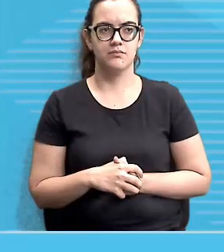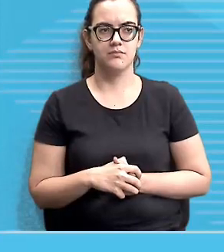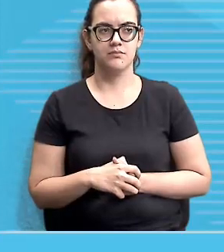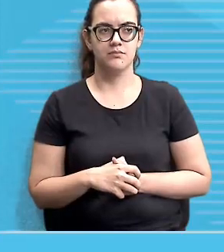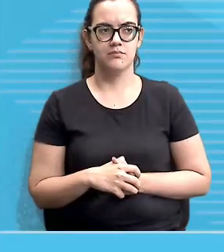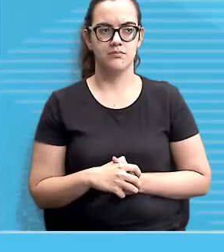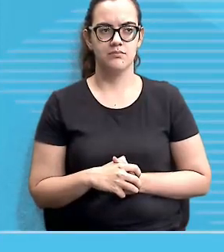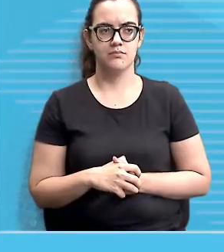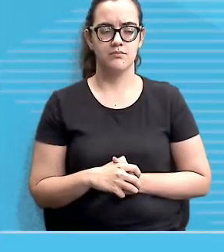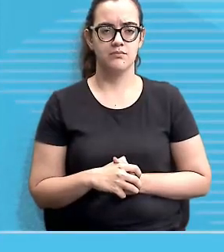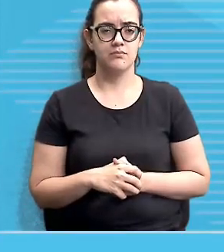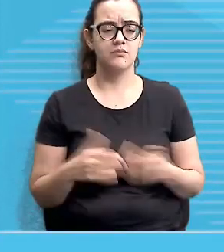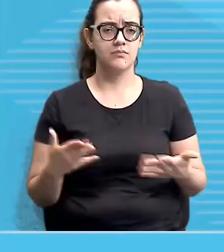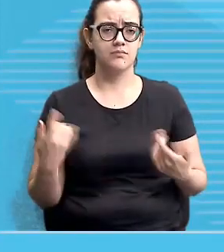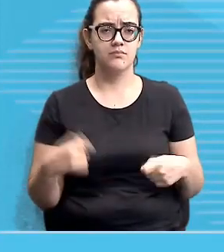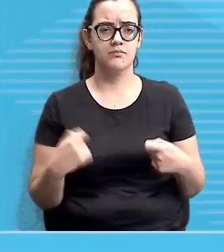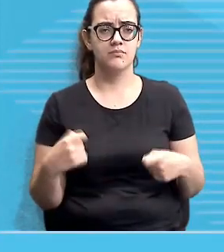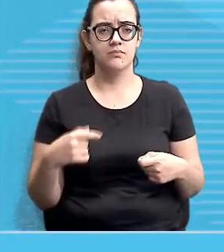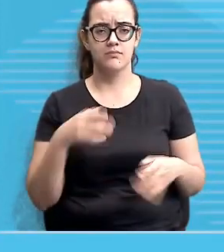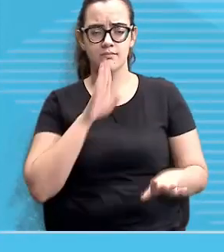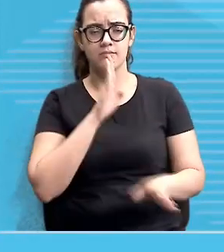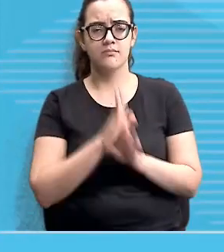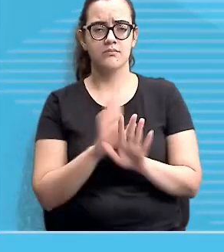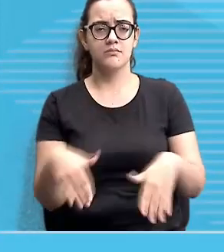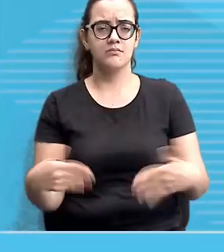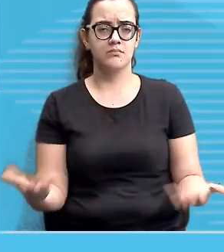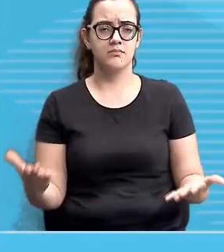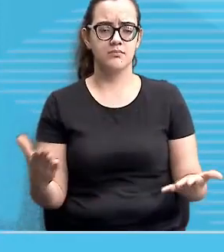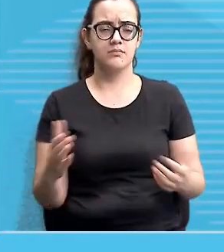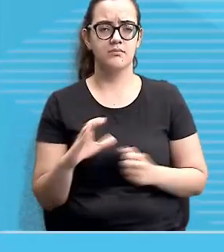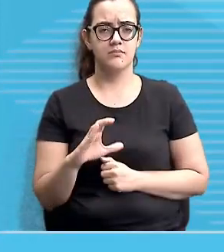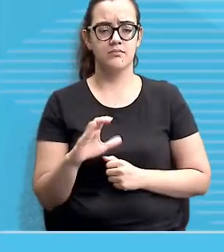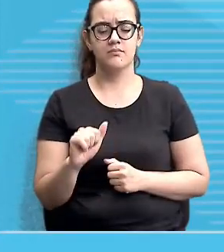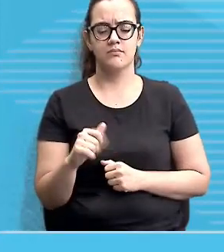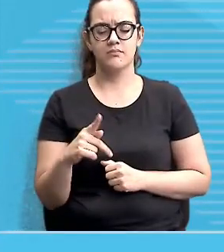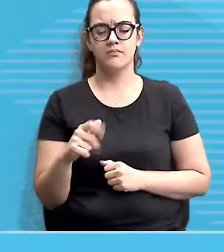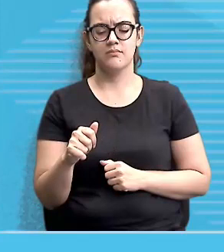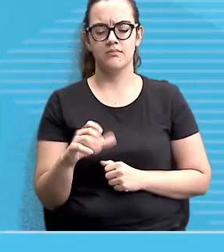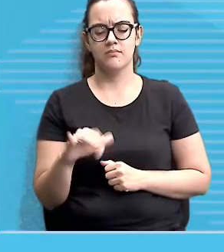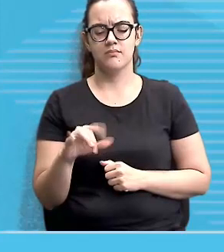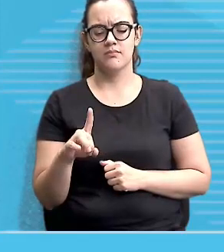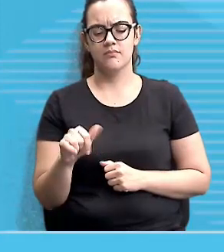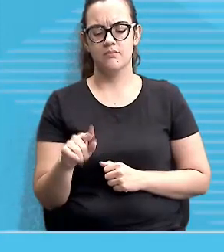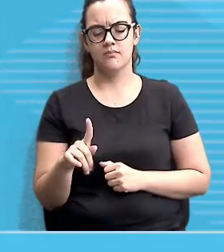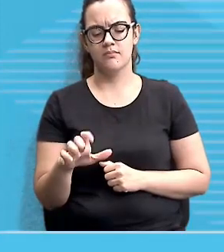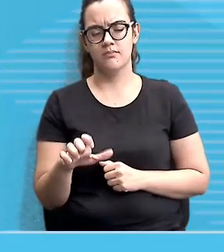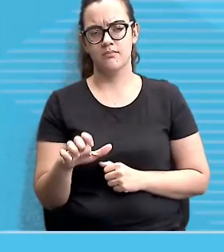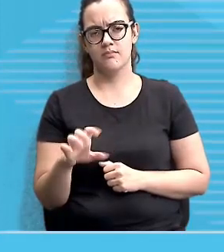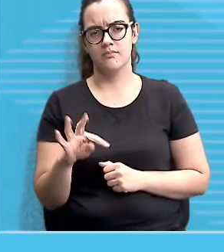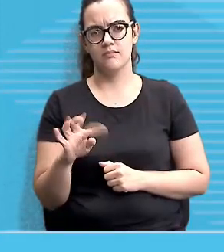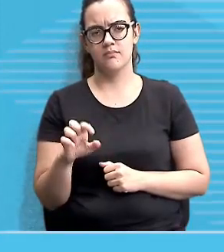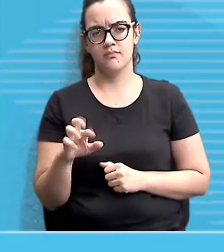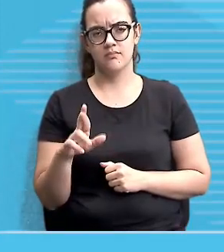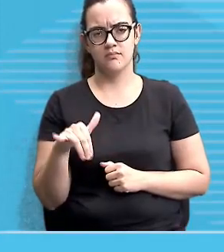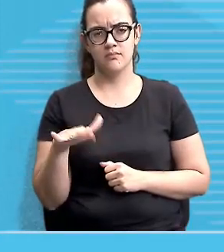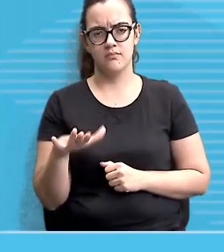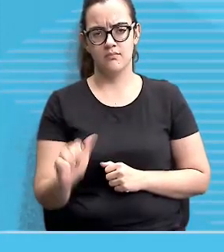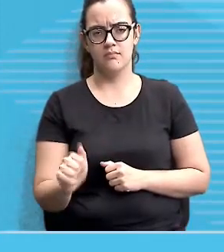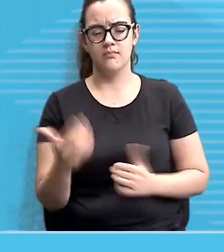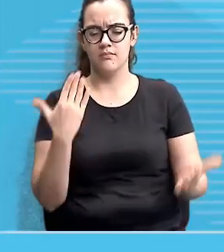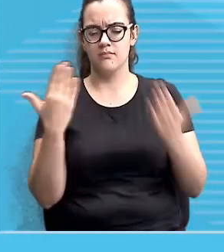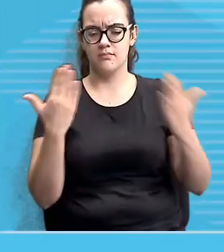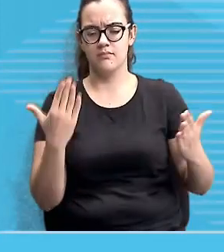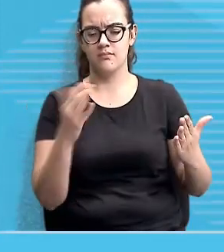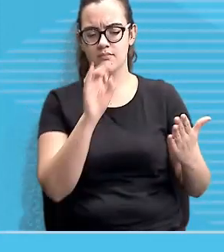possui maior capacidade técnica então aqui eu vou usar aquela expressão uzinha tá que vai